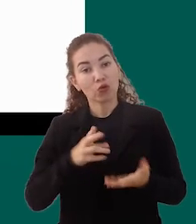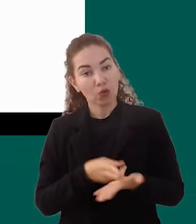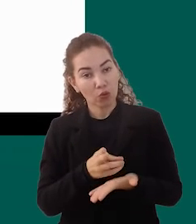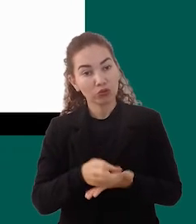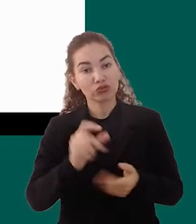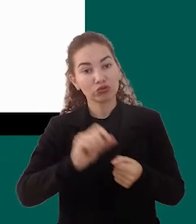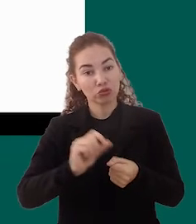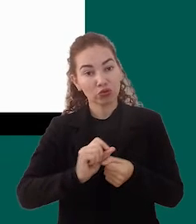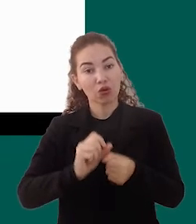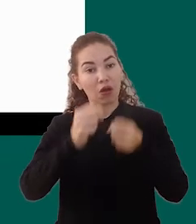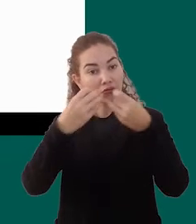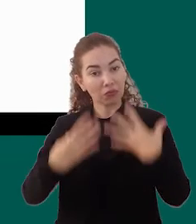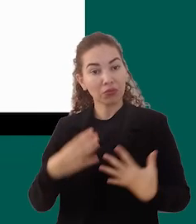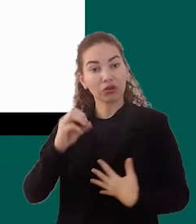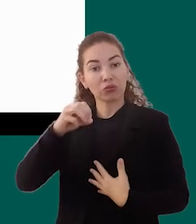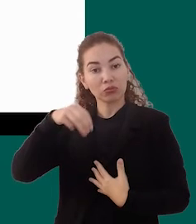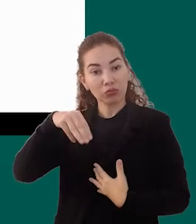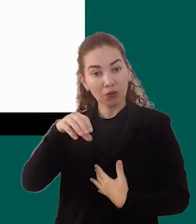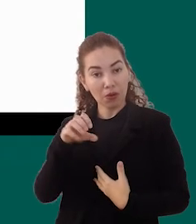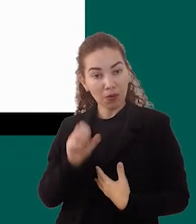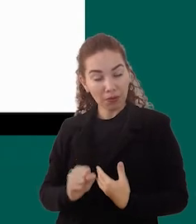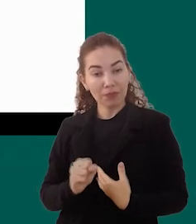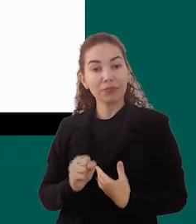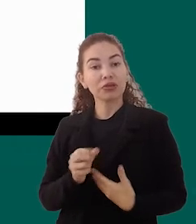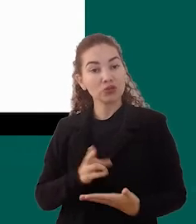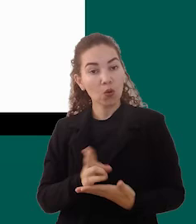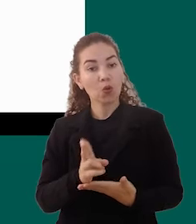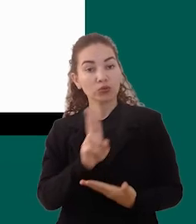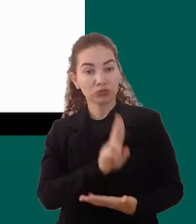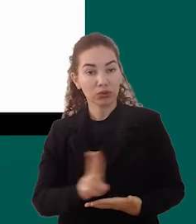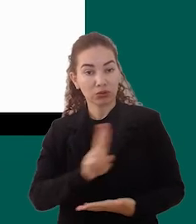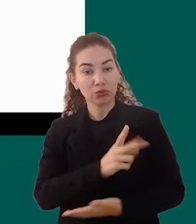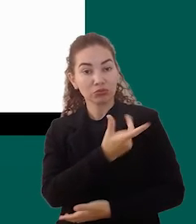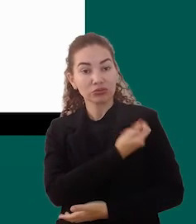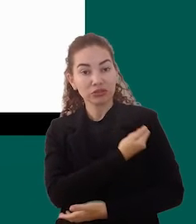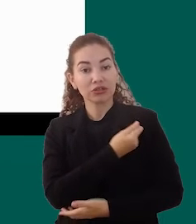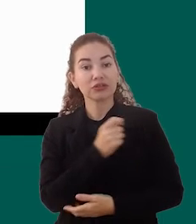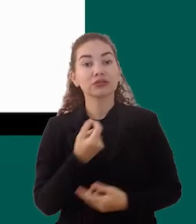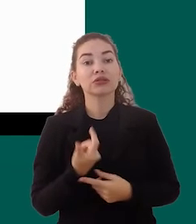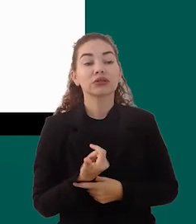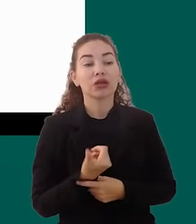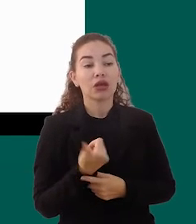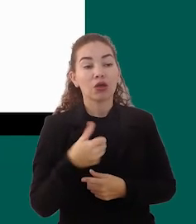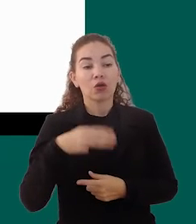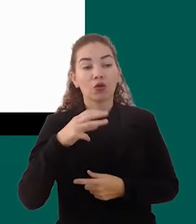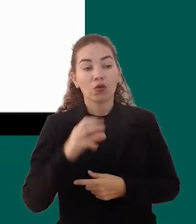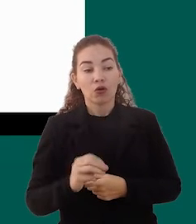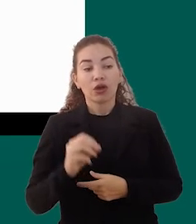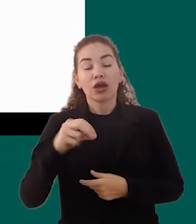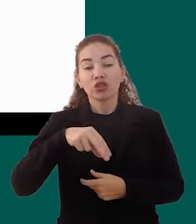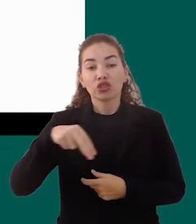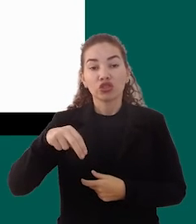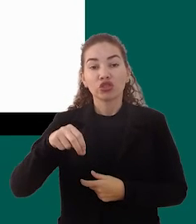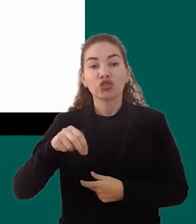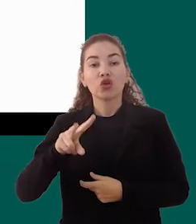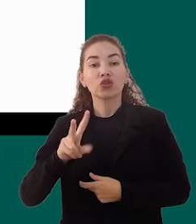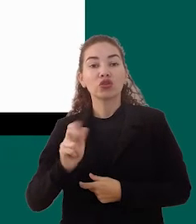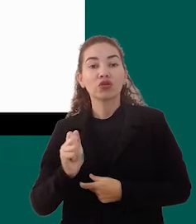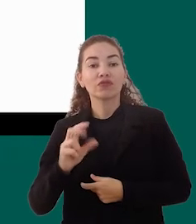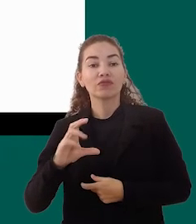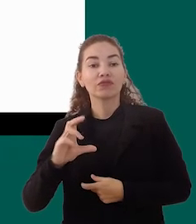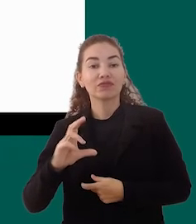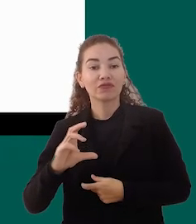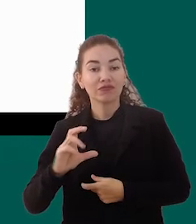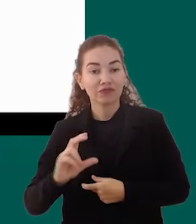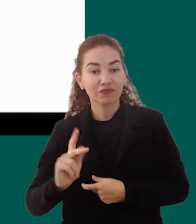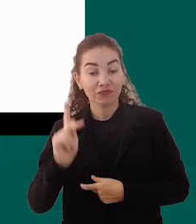OMS, com orientação da OMS, e eles voltaram atrás e voltaram a usar. Em 11 de março de 2021, a Novavax, que é uma estratégia vacinal americana,